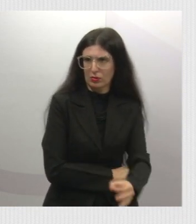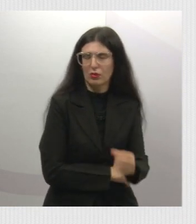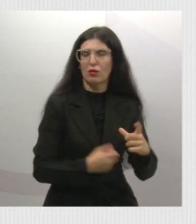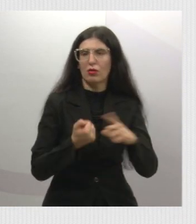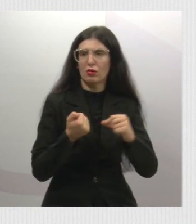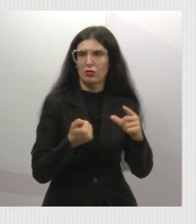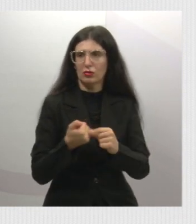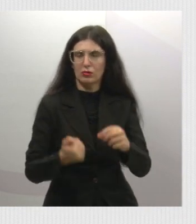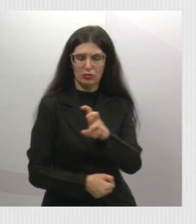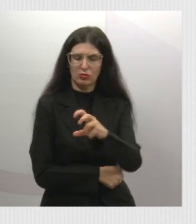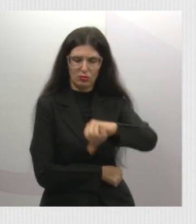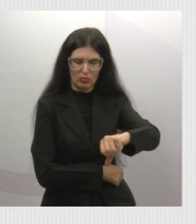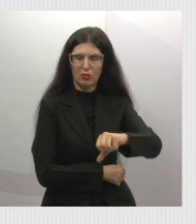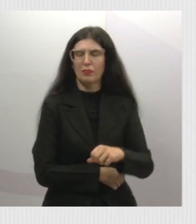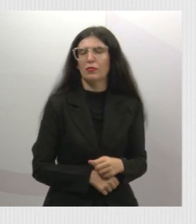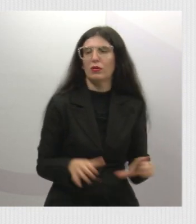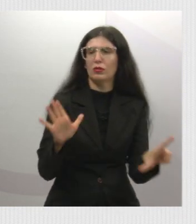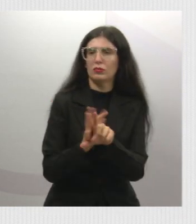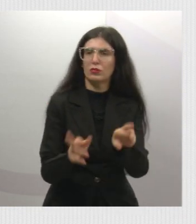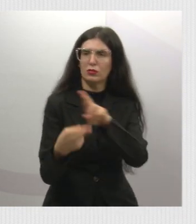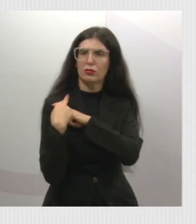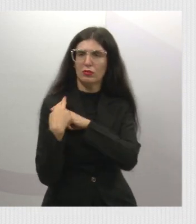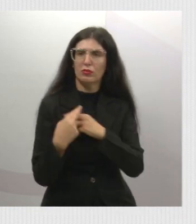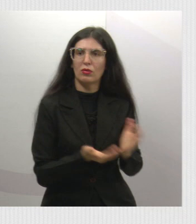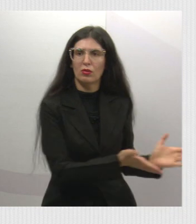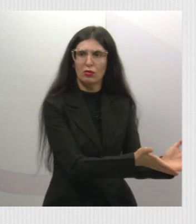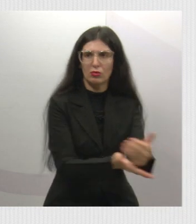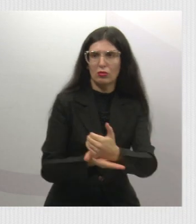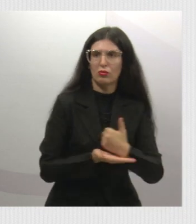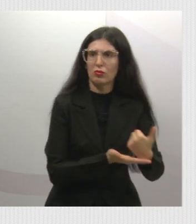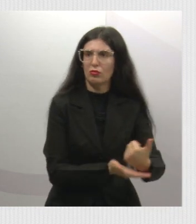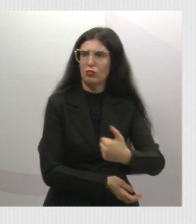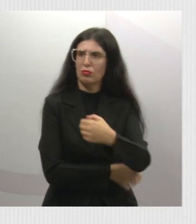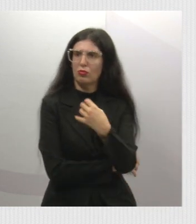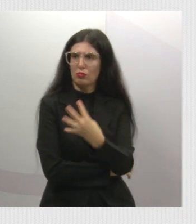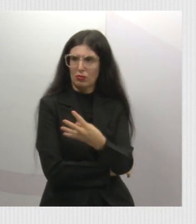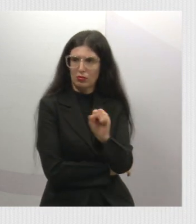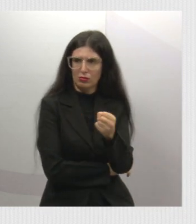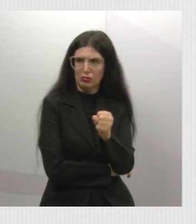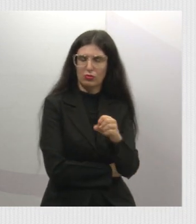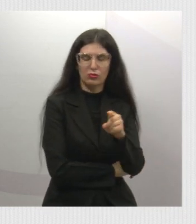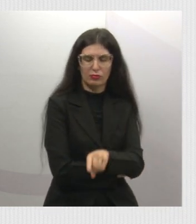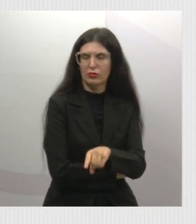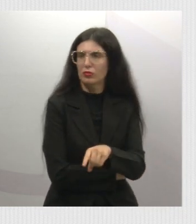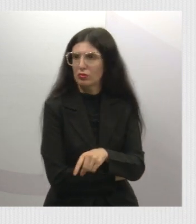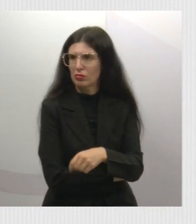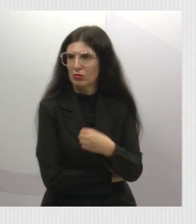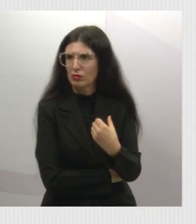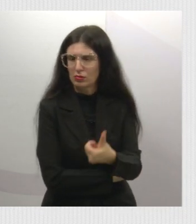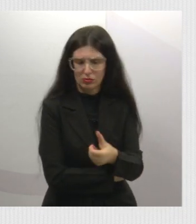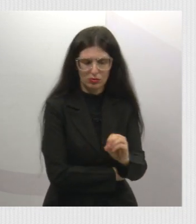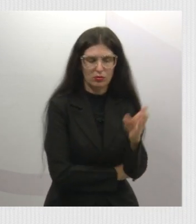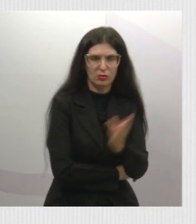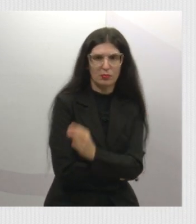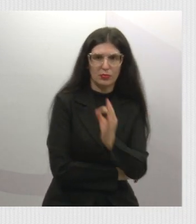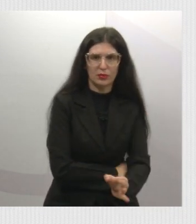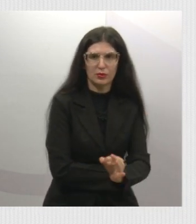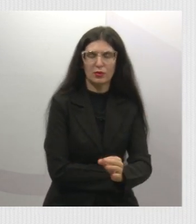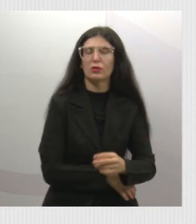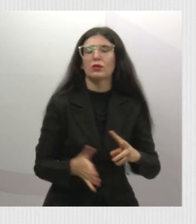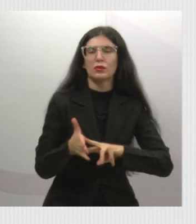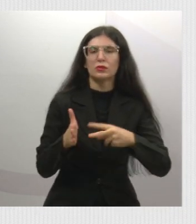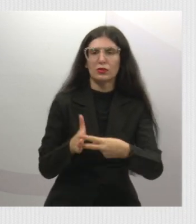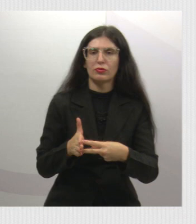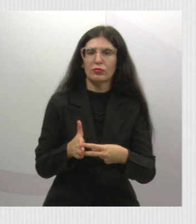de Responsabilidade Fiscal, o 48,60%. Então, isso mostra que o município está dentro dos